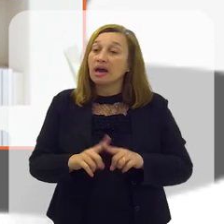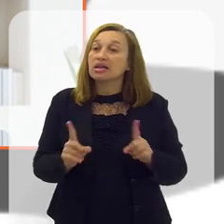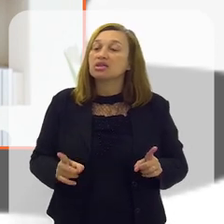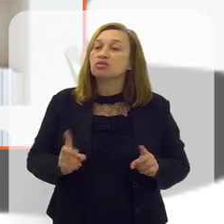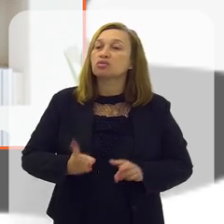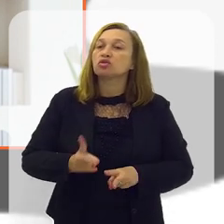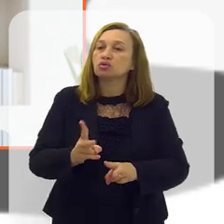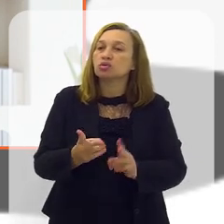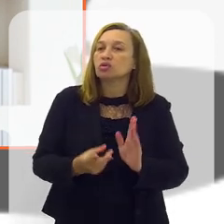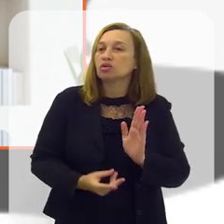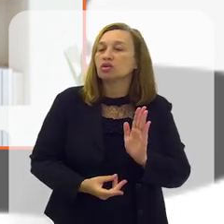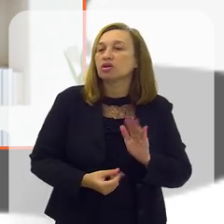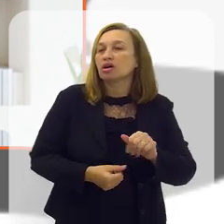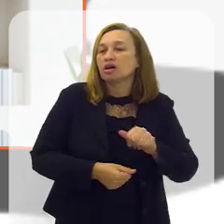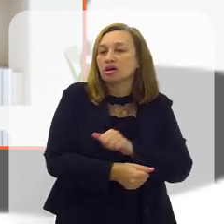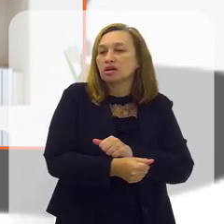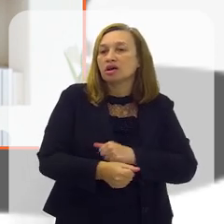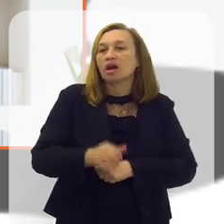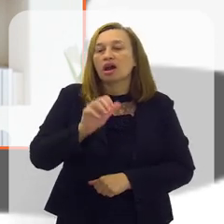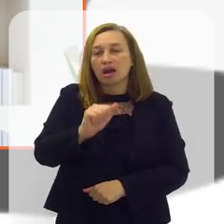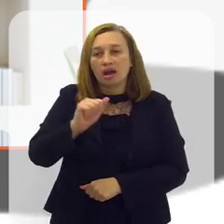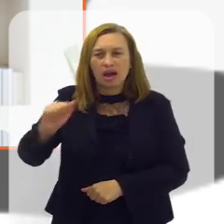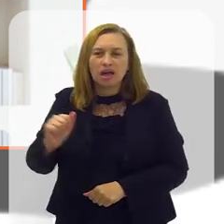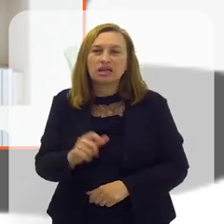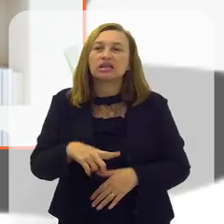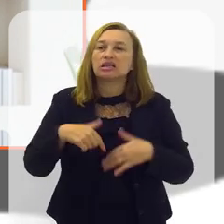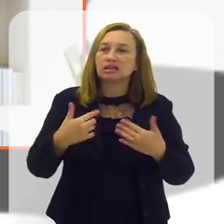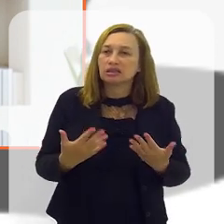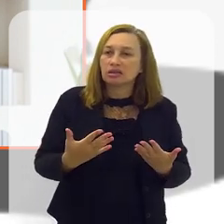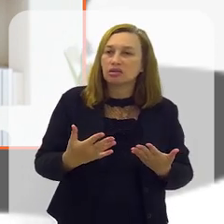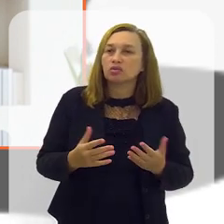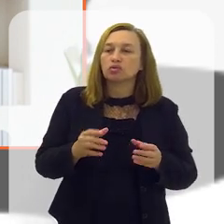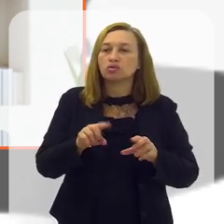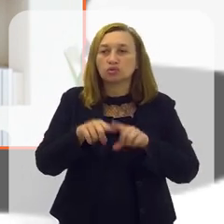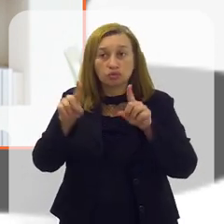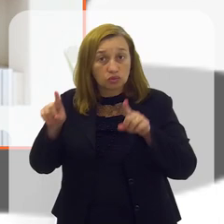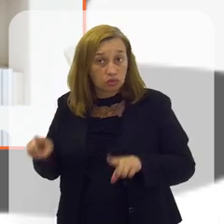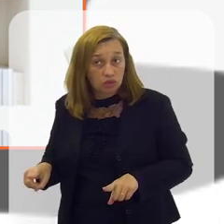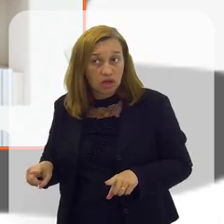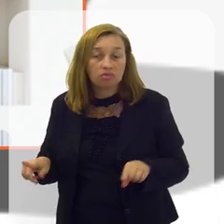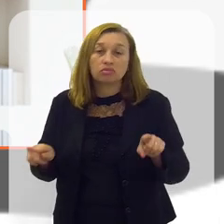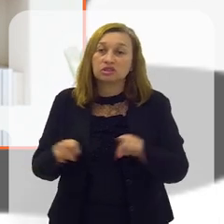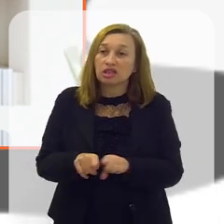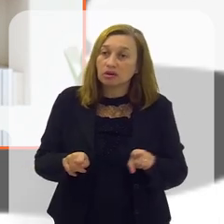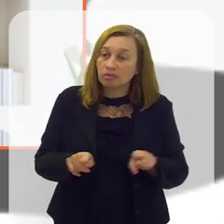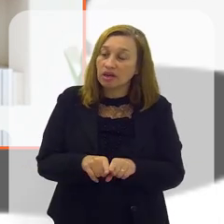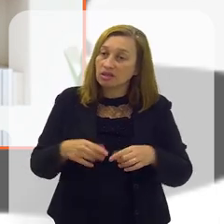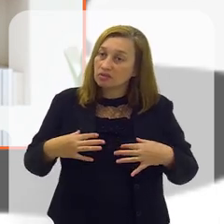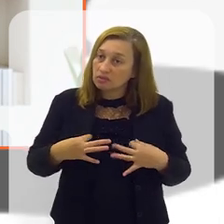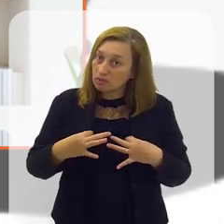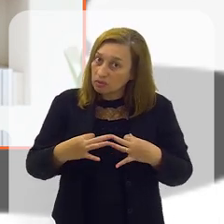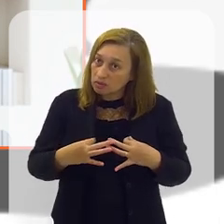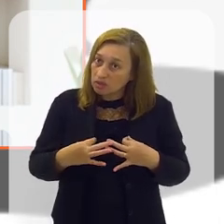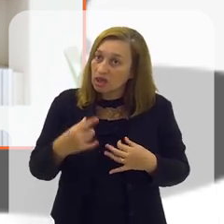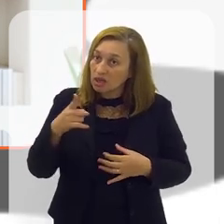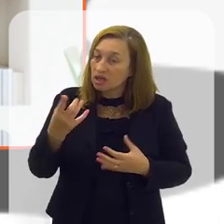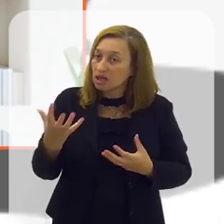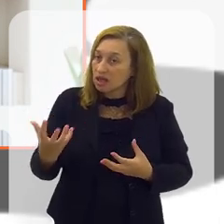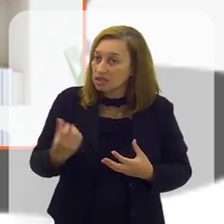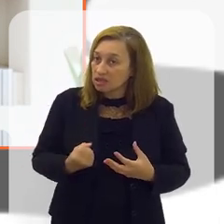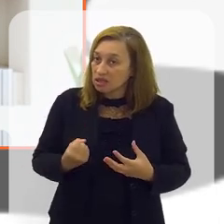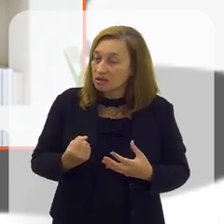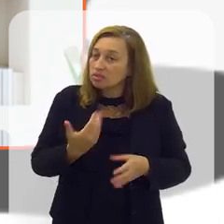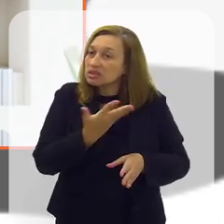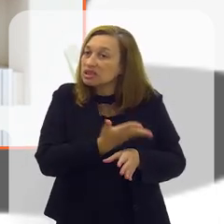ainda sobre o financiamento das ações do AA, né? Então a gente deduz que os funcionários também são